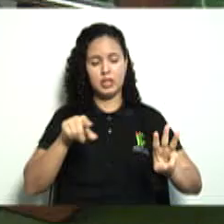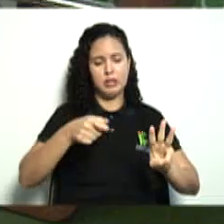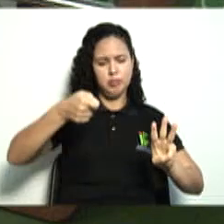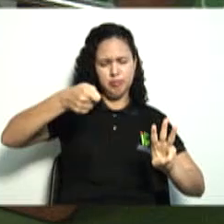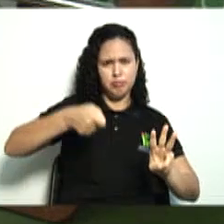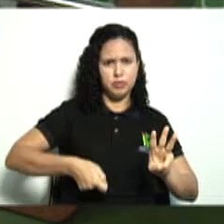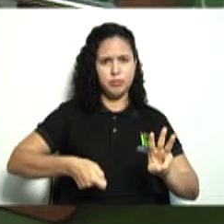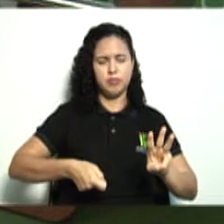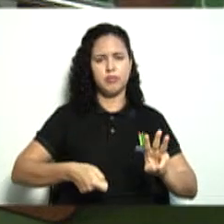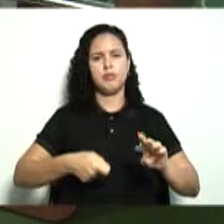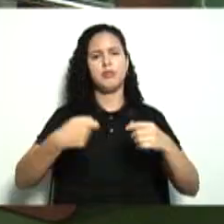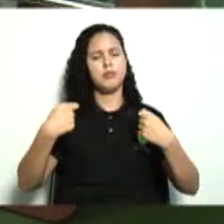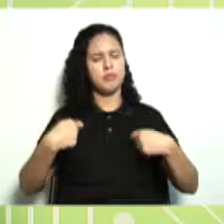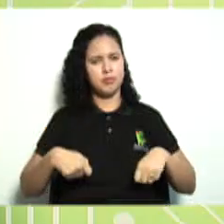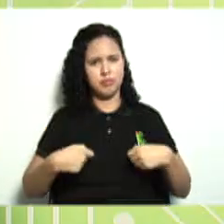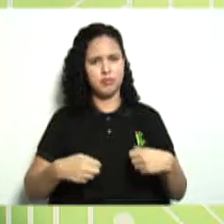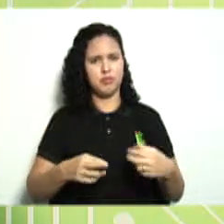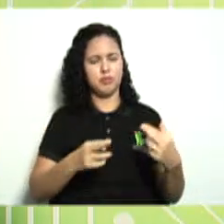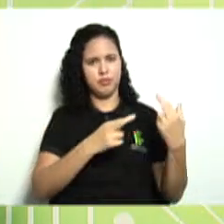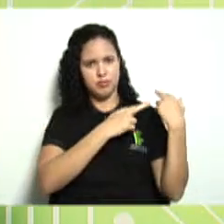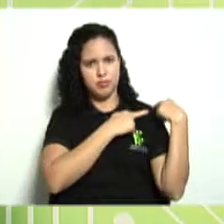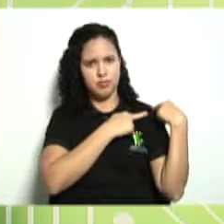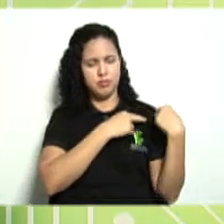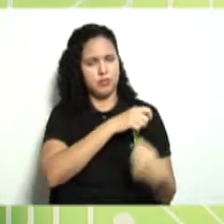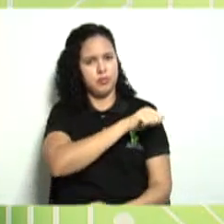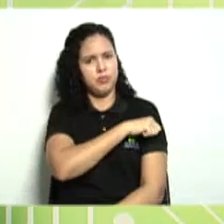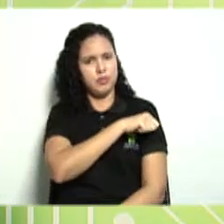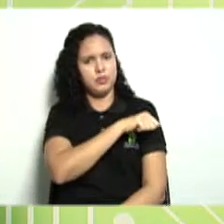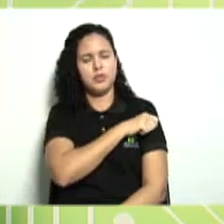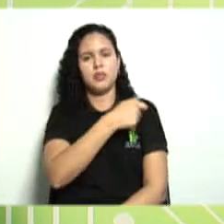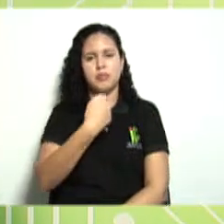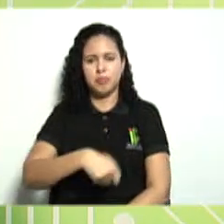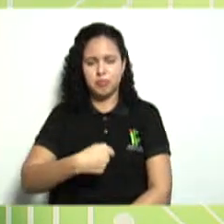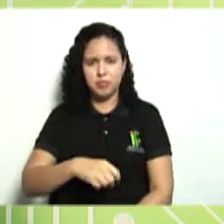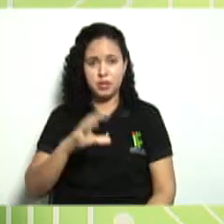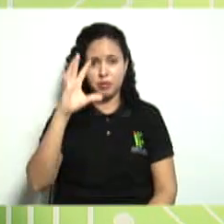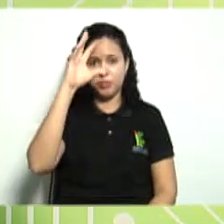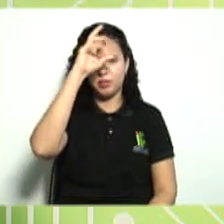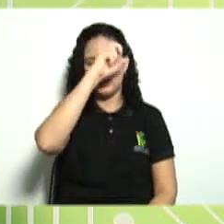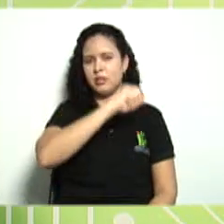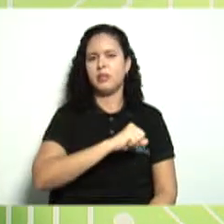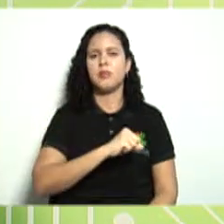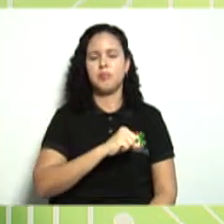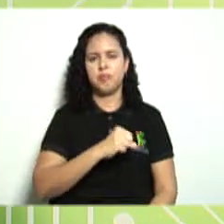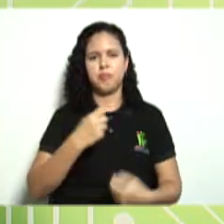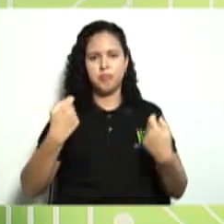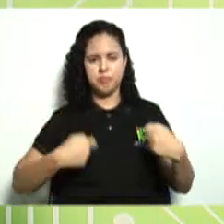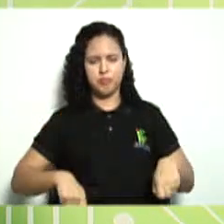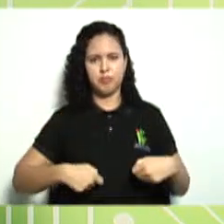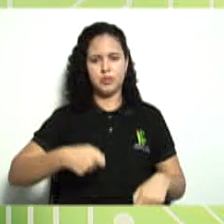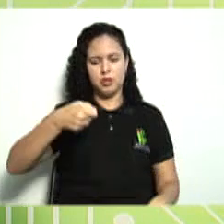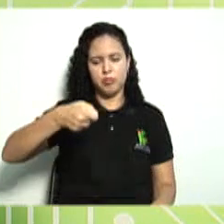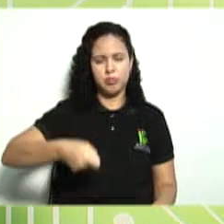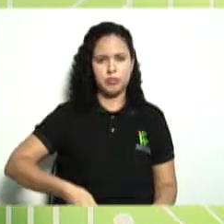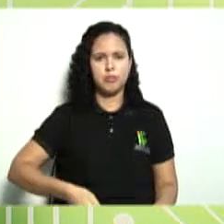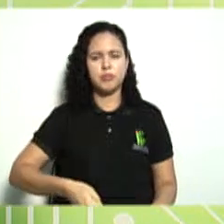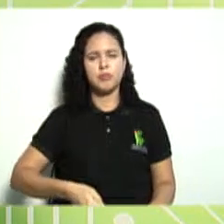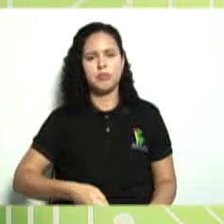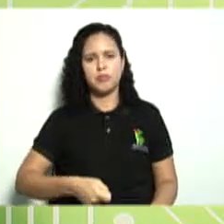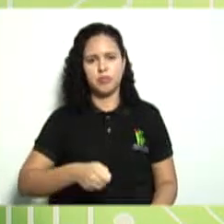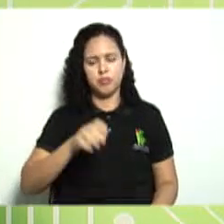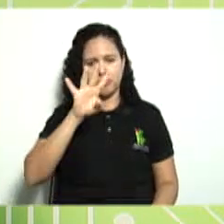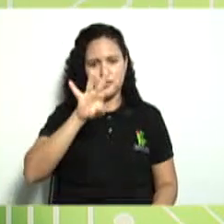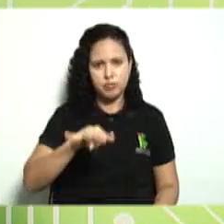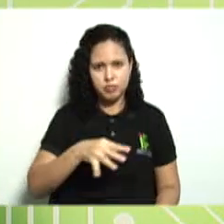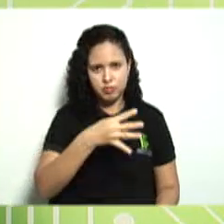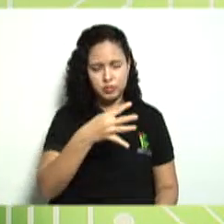né? É um compromisso que os nossos alunos têm que ter aqui com a gente para poder aprender, gente. Ó, vocês estão no curso técnico